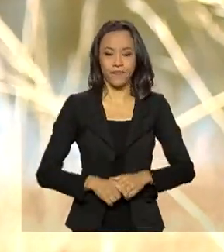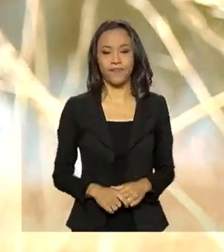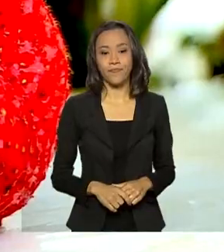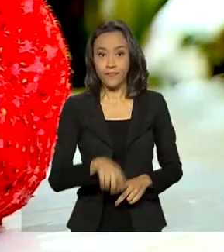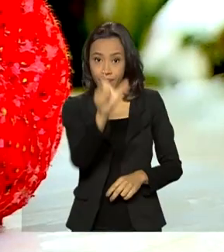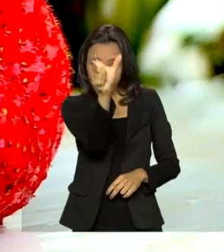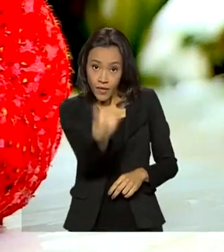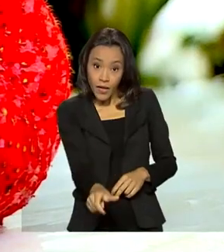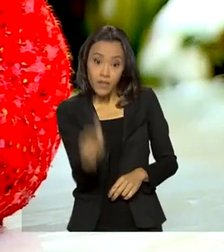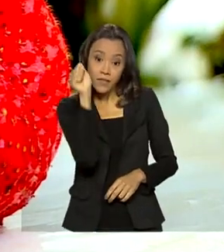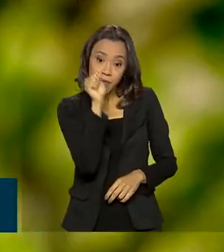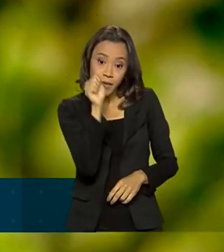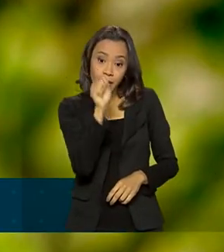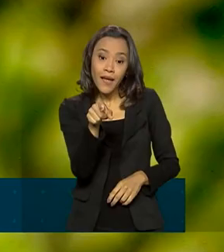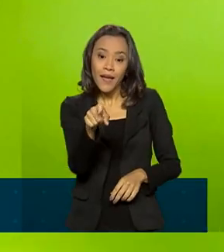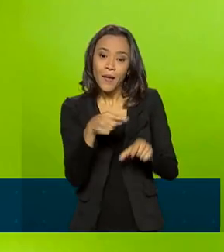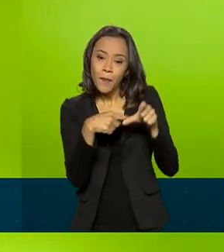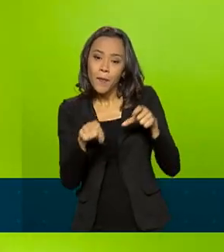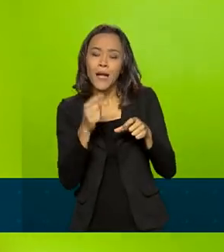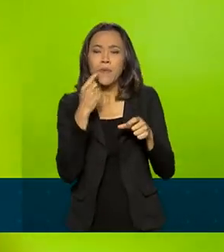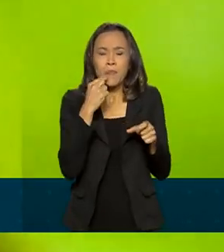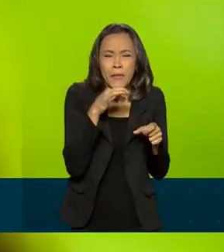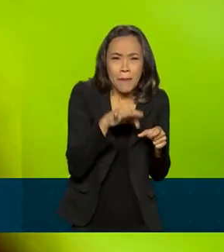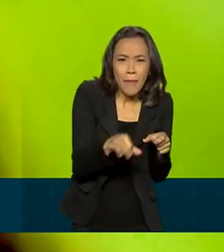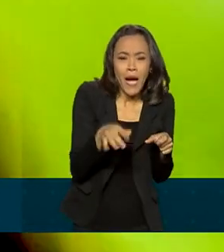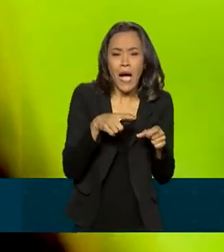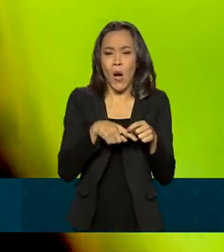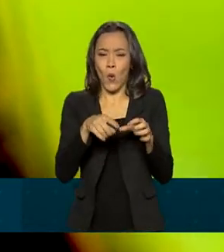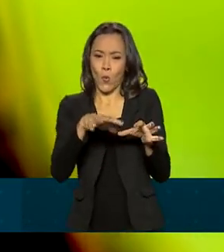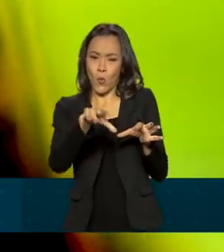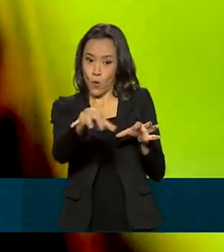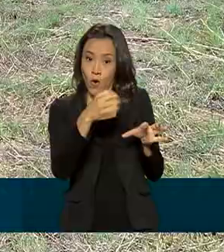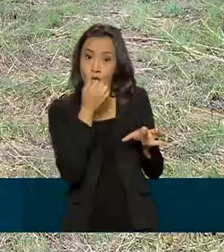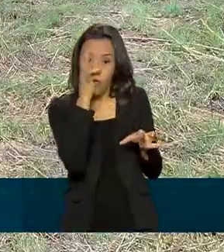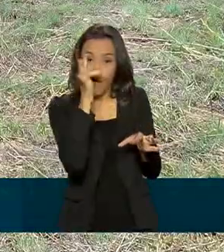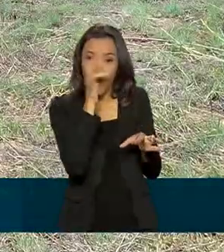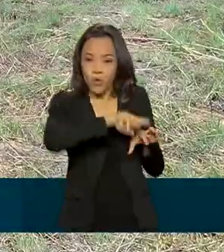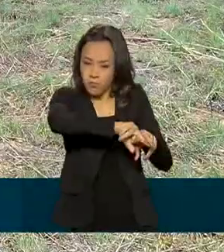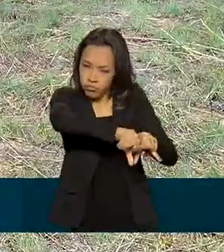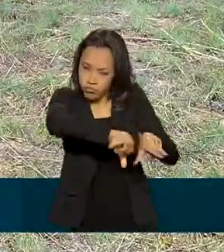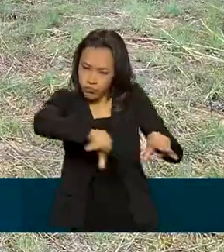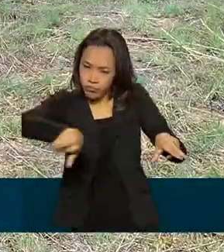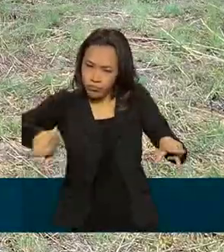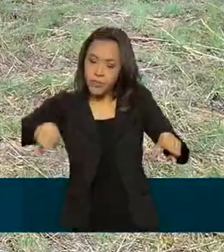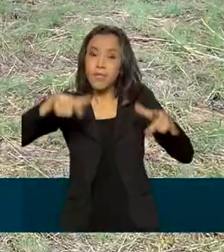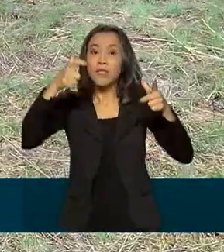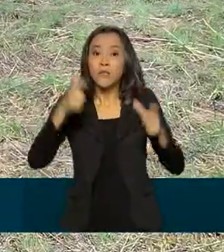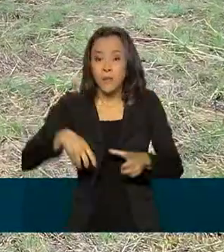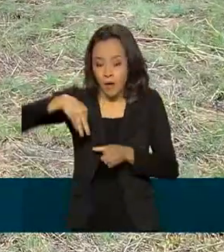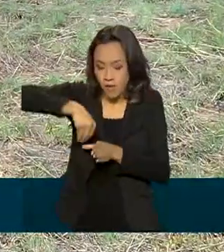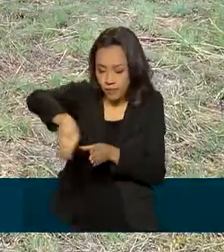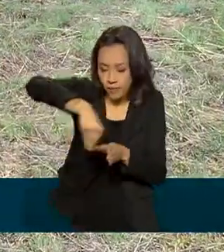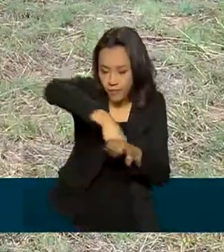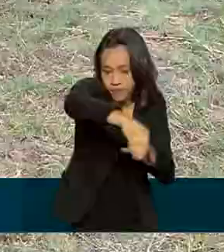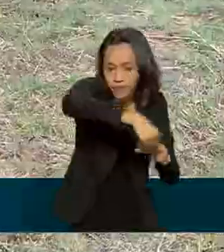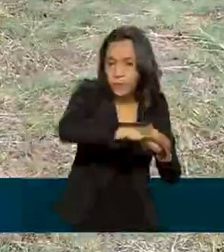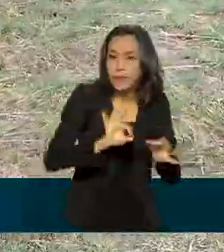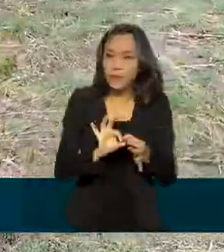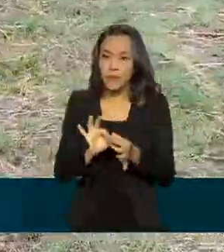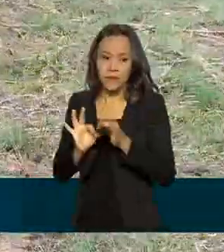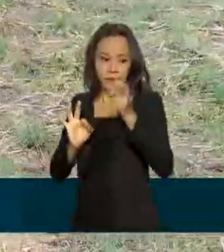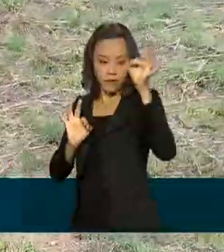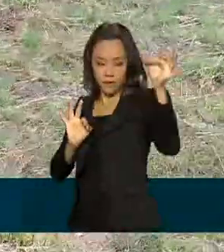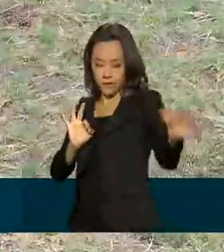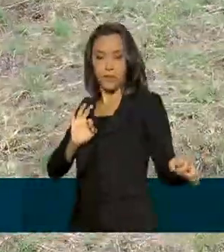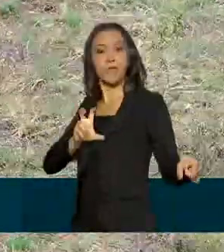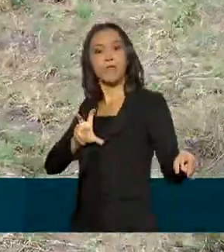E aí Elaine cultiva morango limão pimentão e flores tropicais em uma propriedade rural a cerca de 50